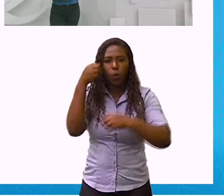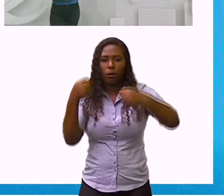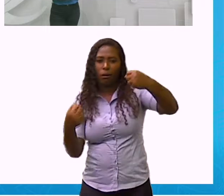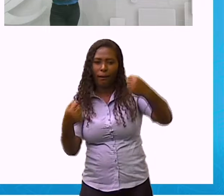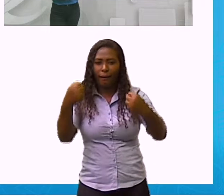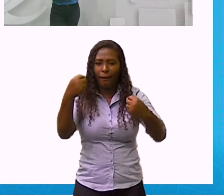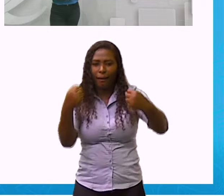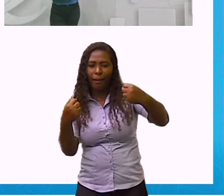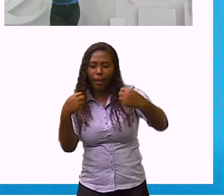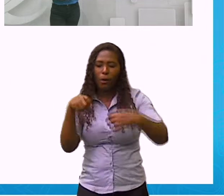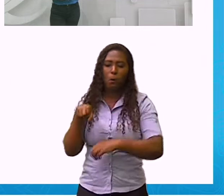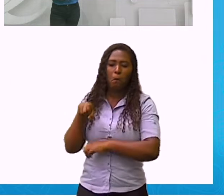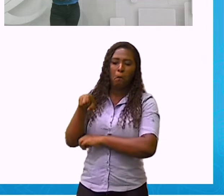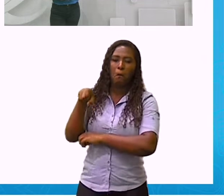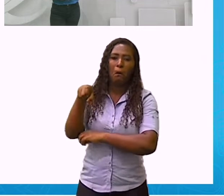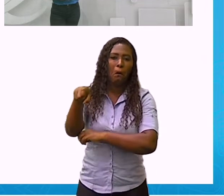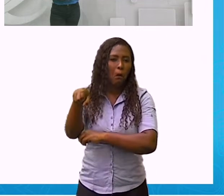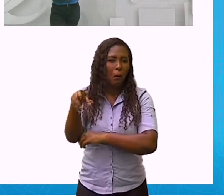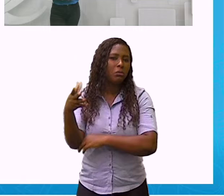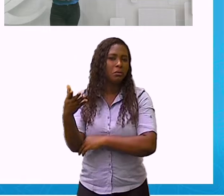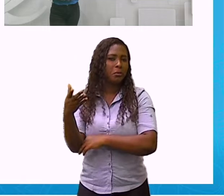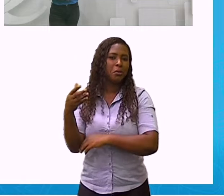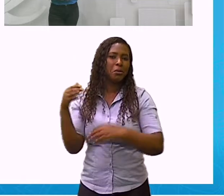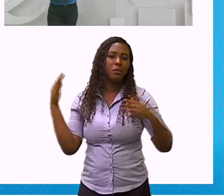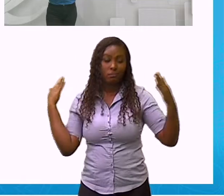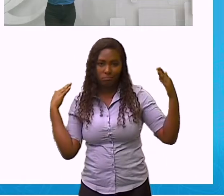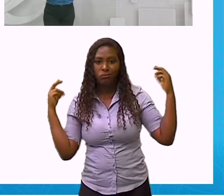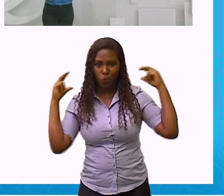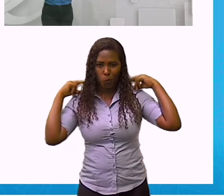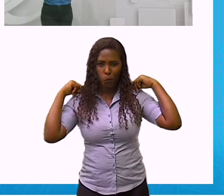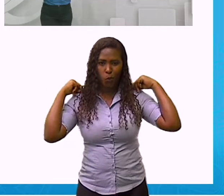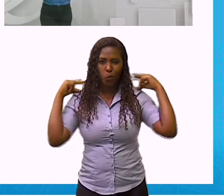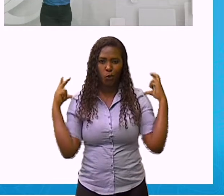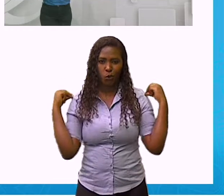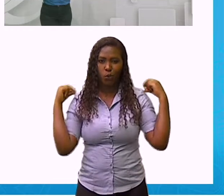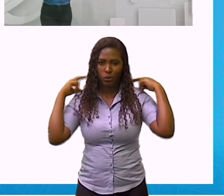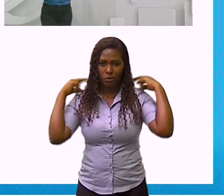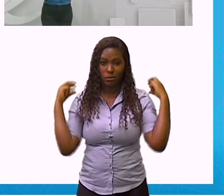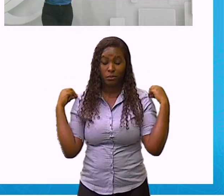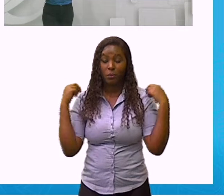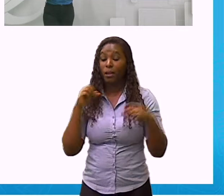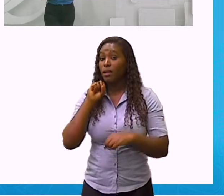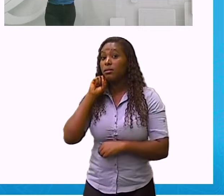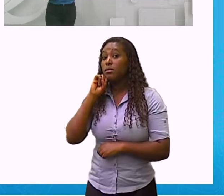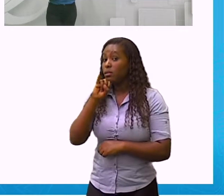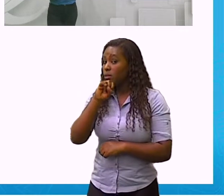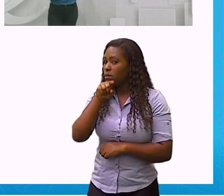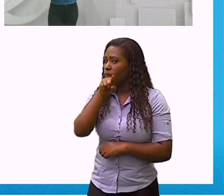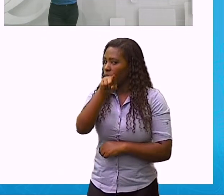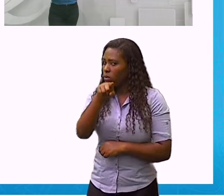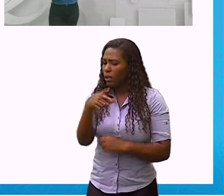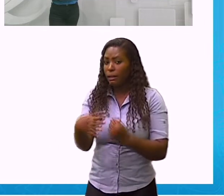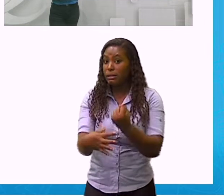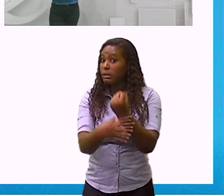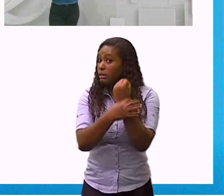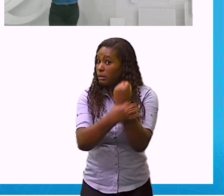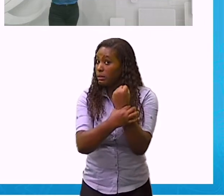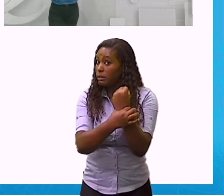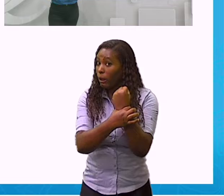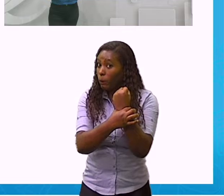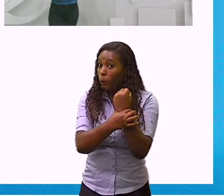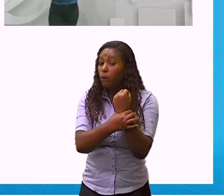se você não tiver a segurança suficiente para conduzir o veículo em caso